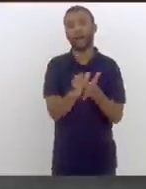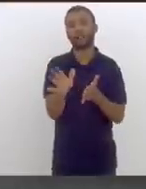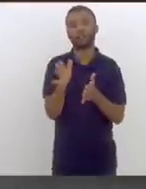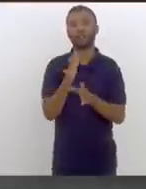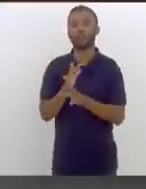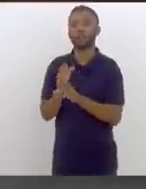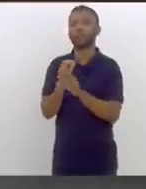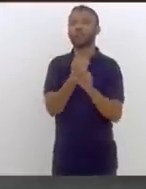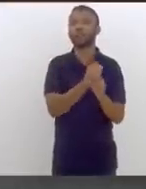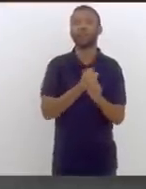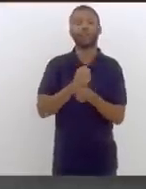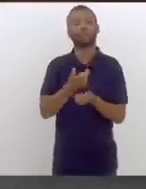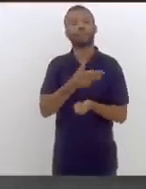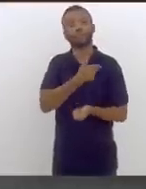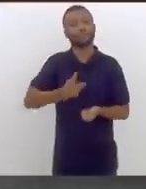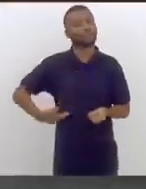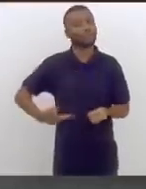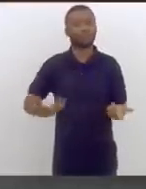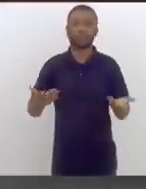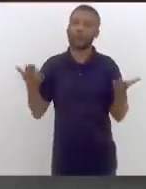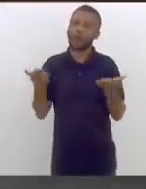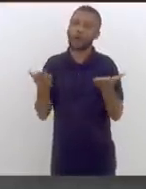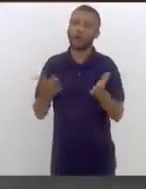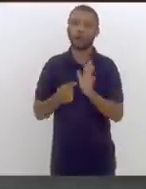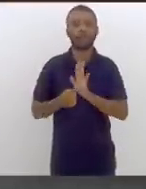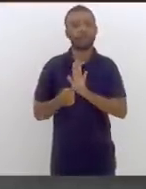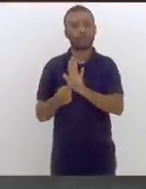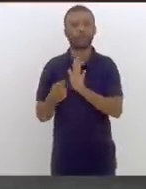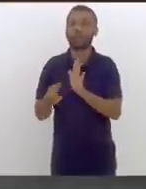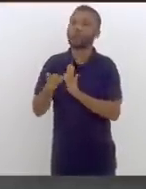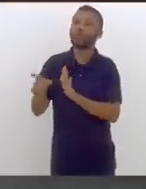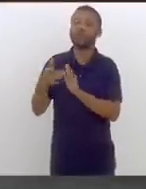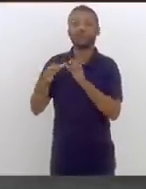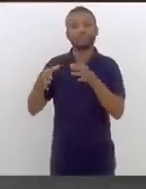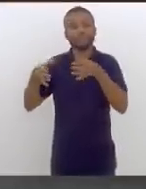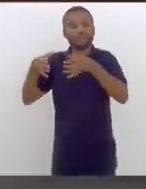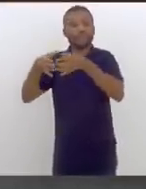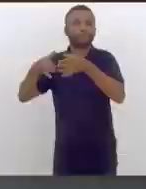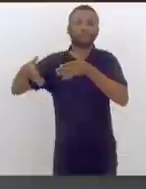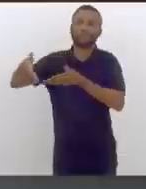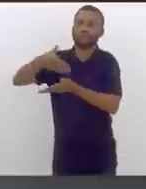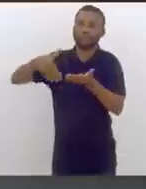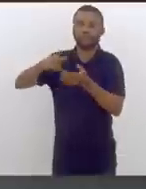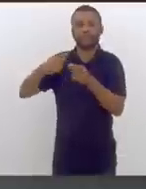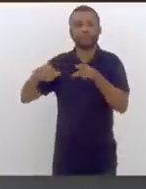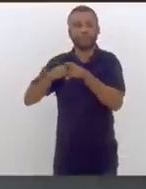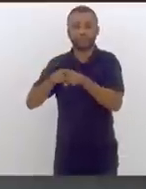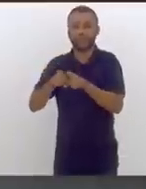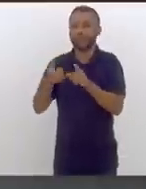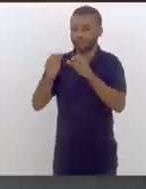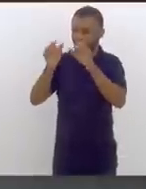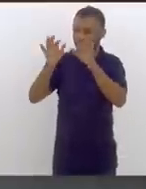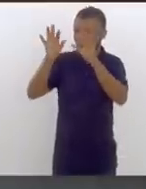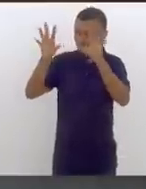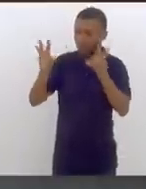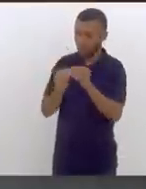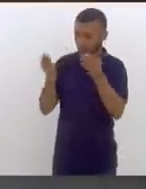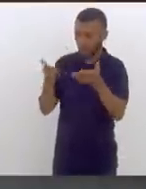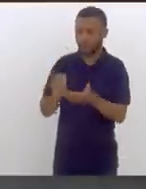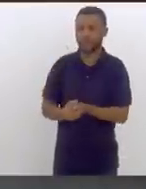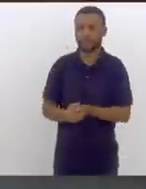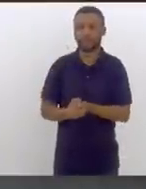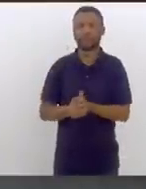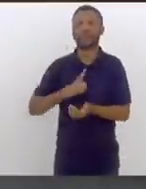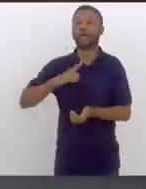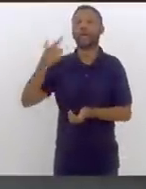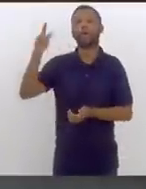e eu trago aqui agora embora não seja da Corporação mas são nossas com irmãs vou terminar agora nossas corrimões eu tô